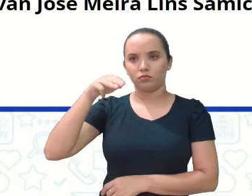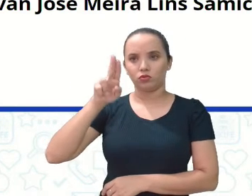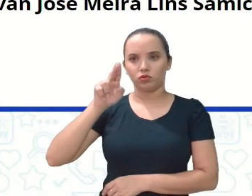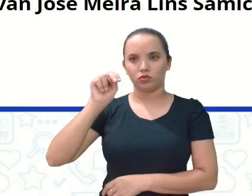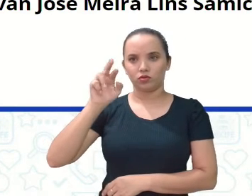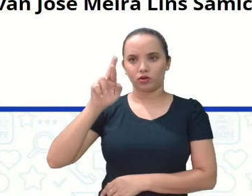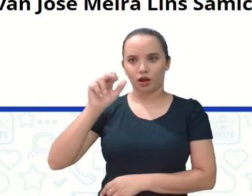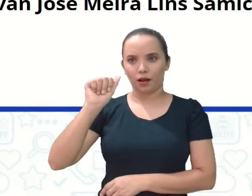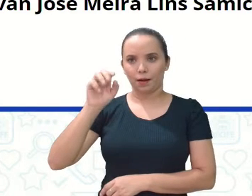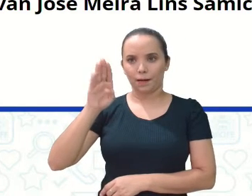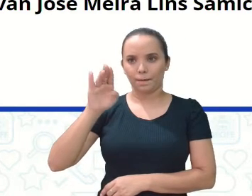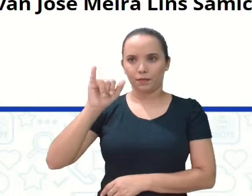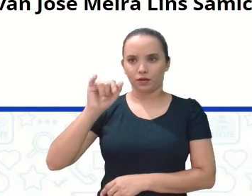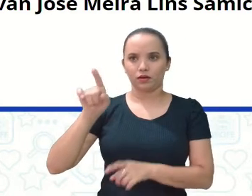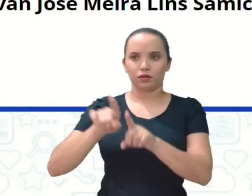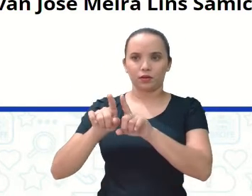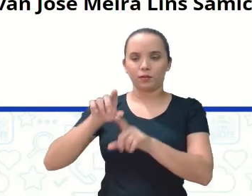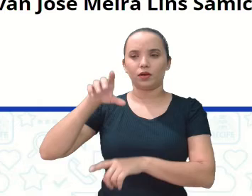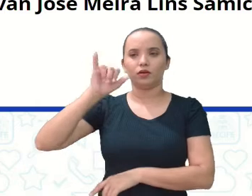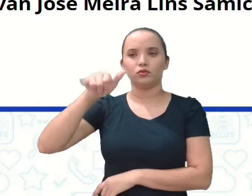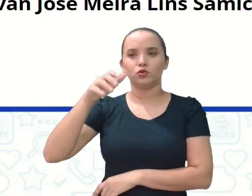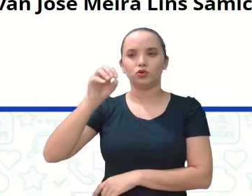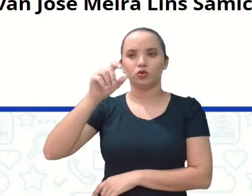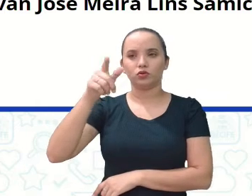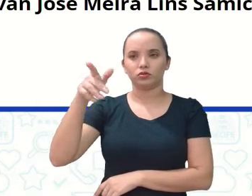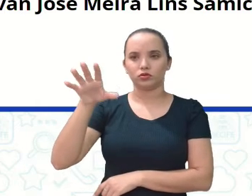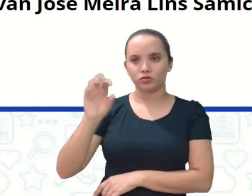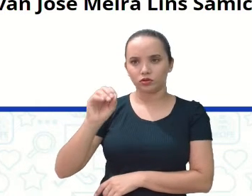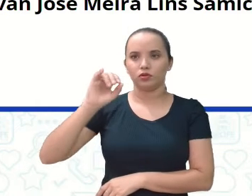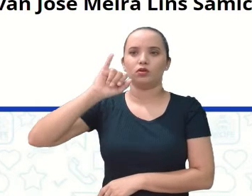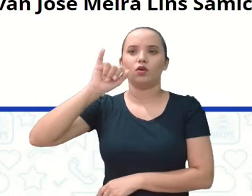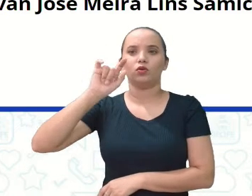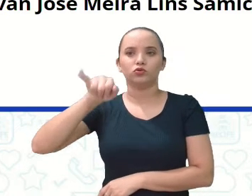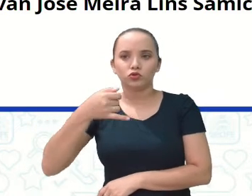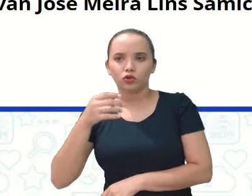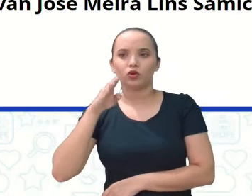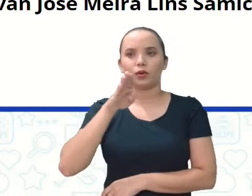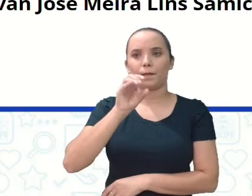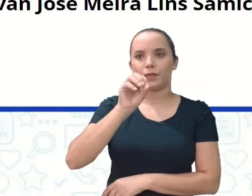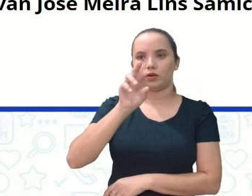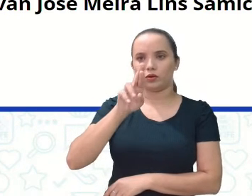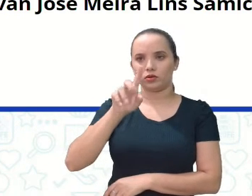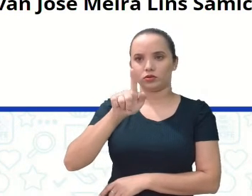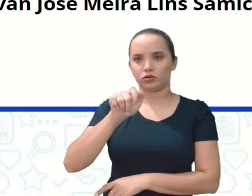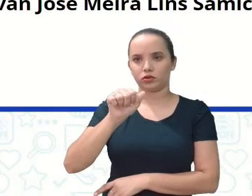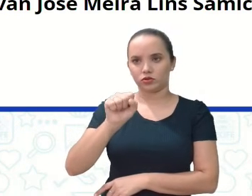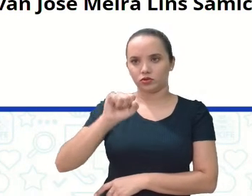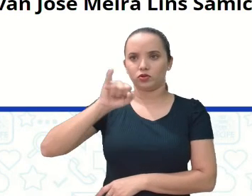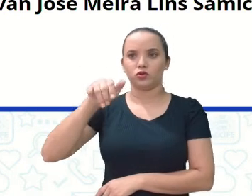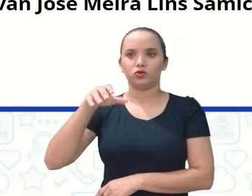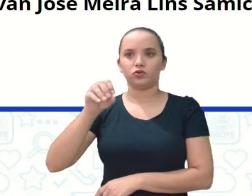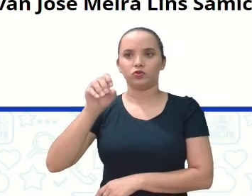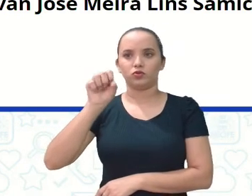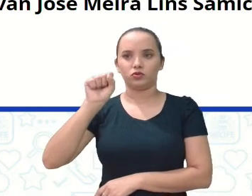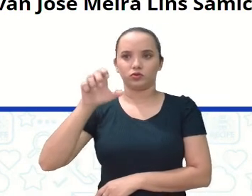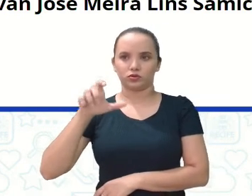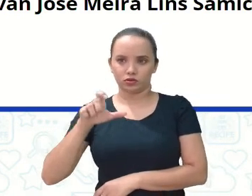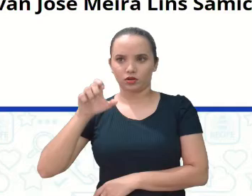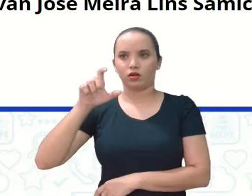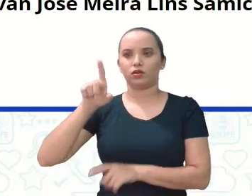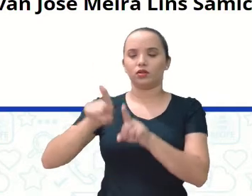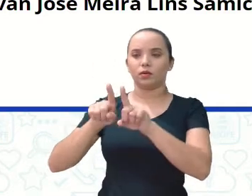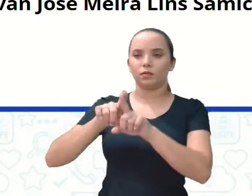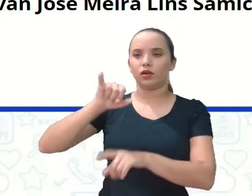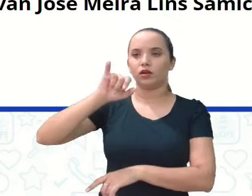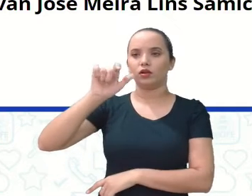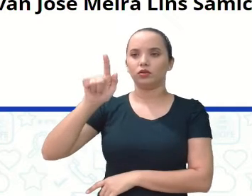Josão Costa Leite, J. Borges, José Lourenço, Gilvan Samico e Severino Borges. Aqui a